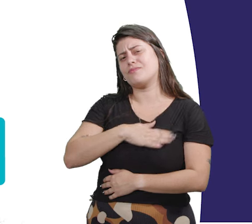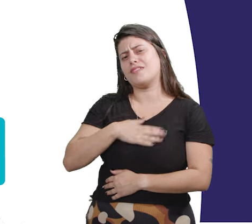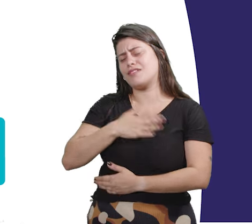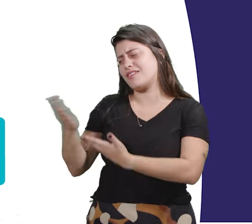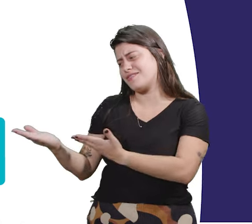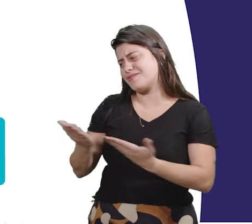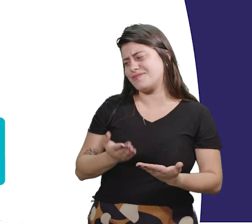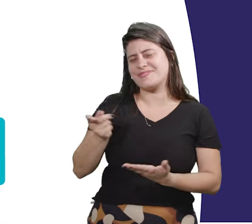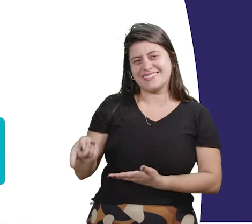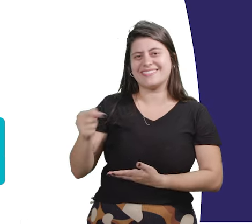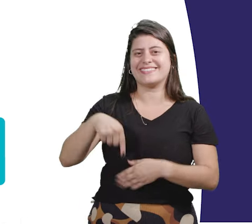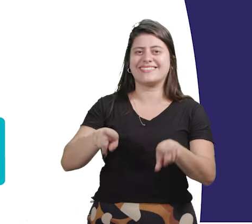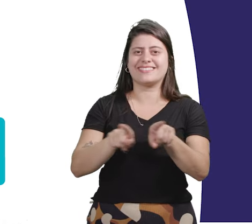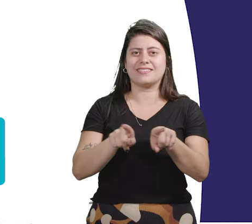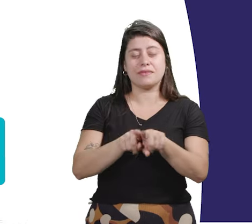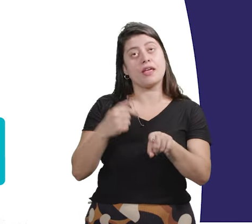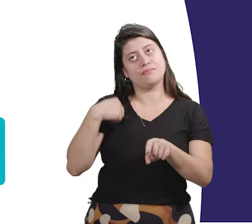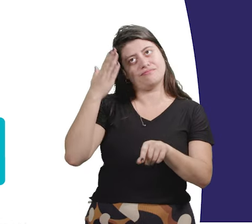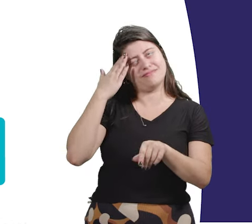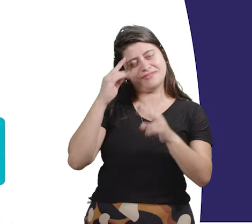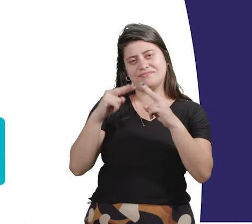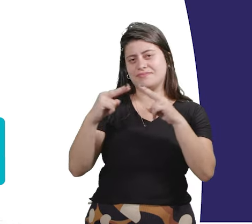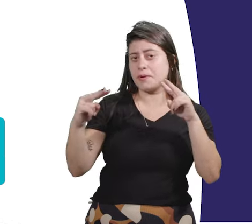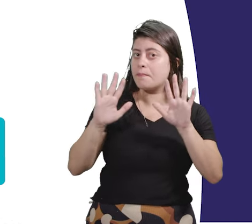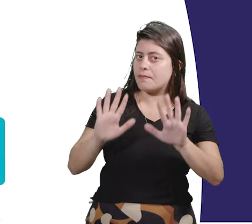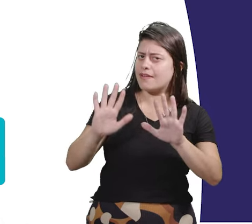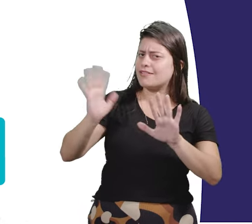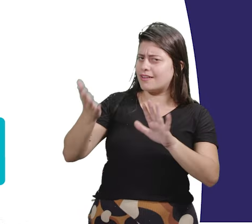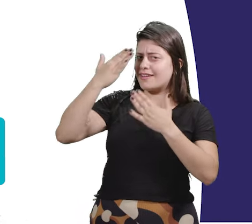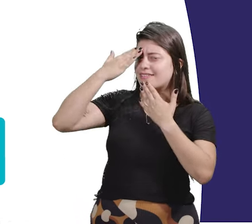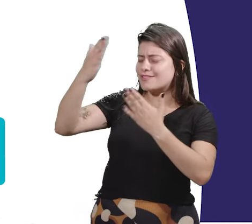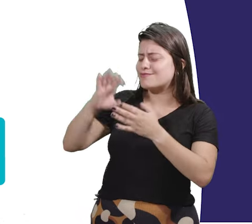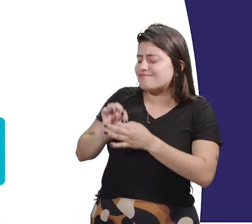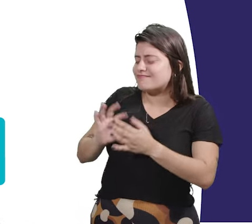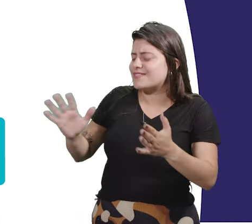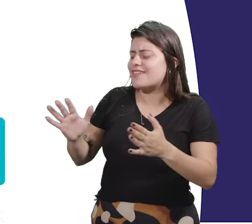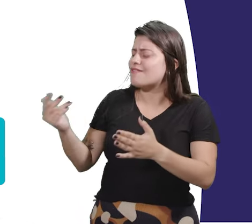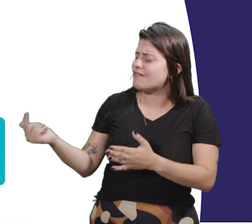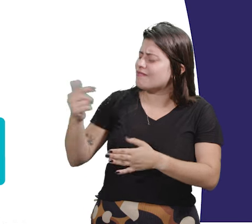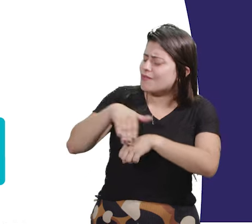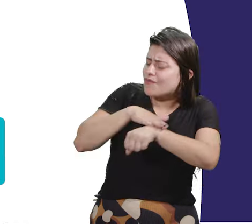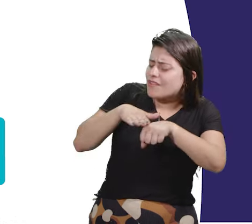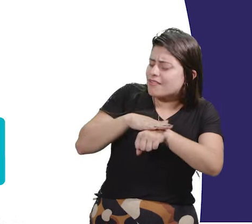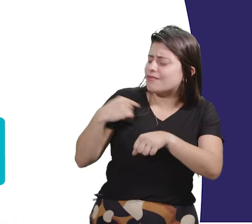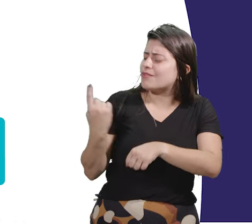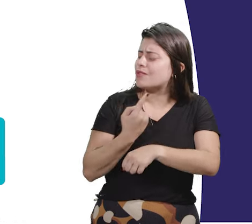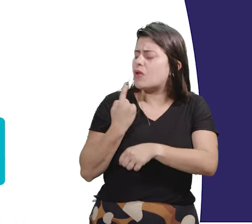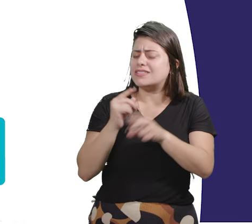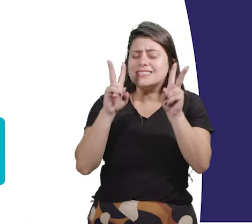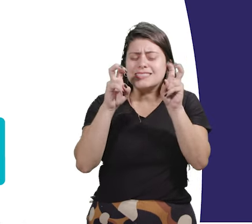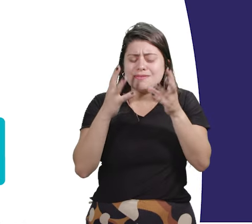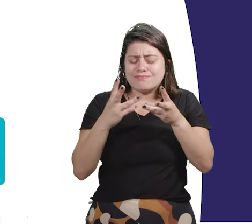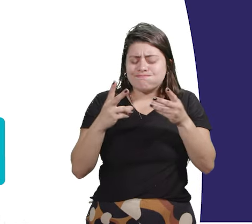também, mesmo que de forma remota, né? Eu te agradeço pela sua disponibilidade em conversar com a gente sobre esse tema tão sensível e